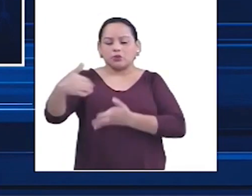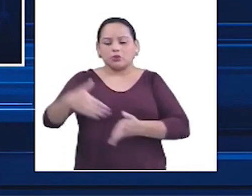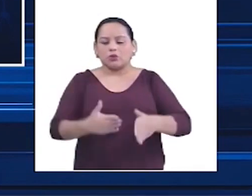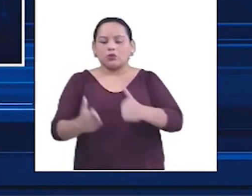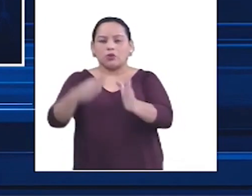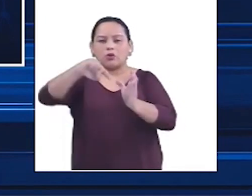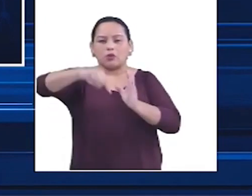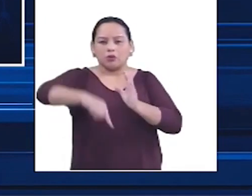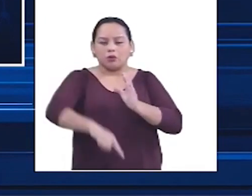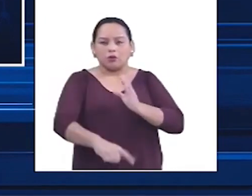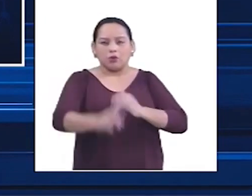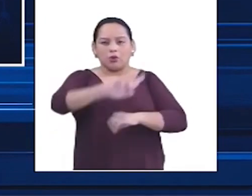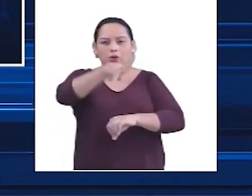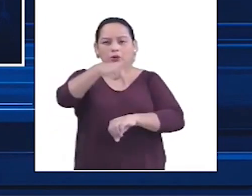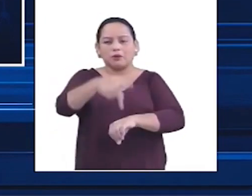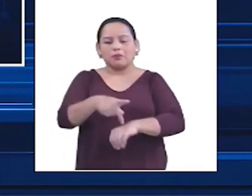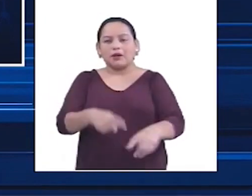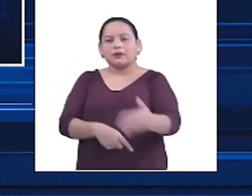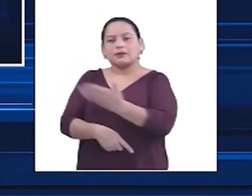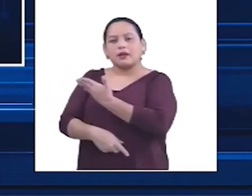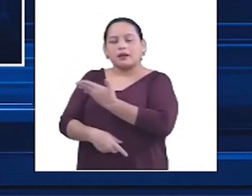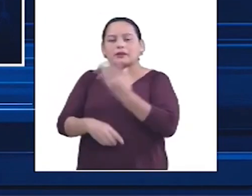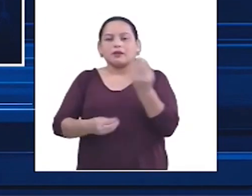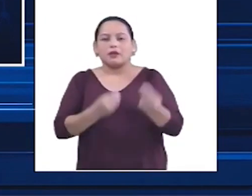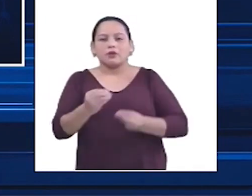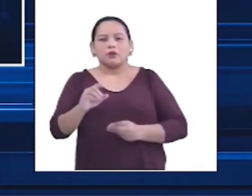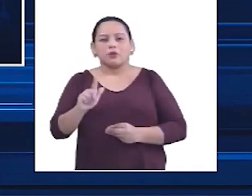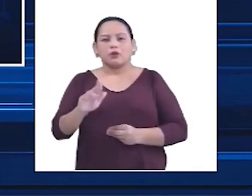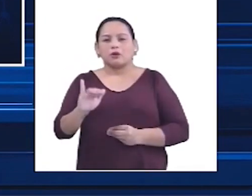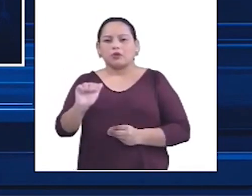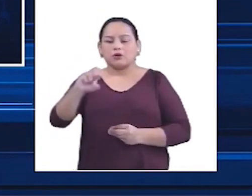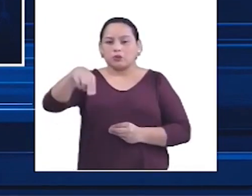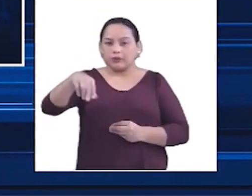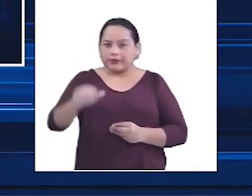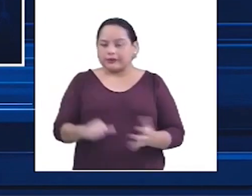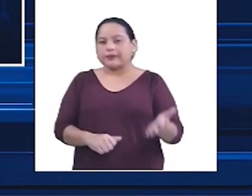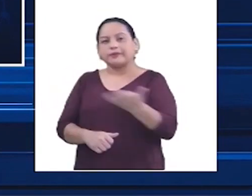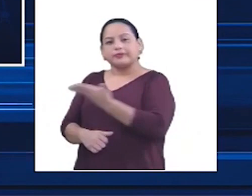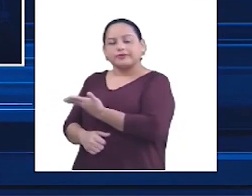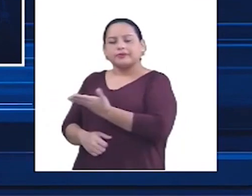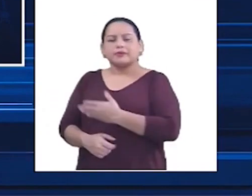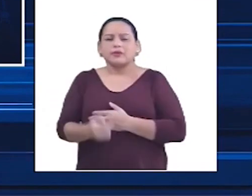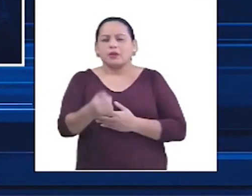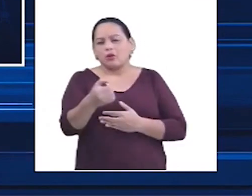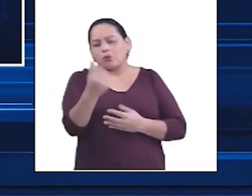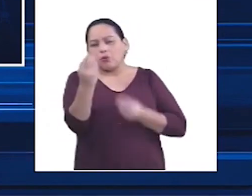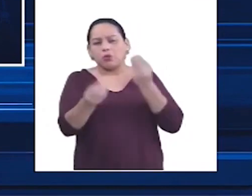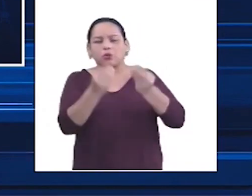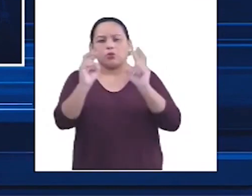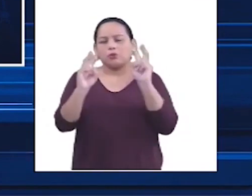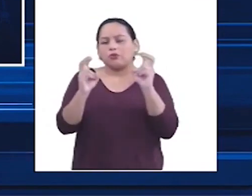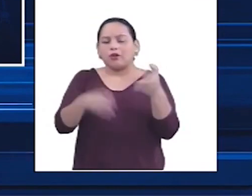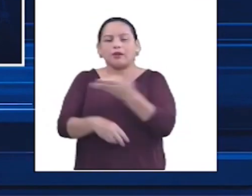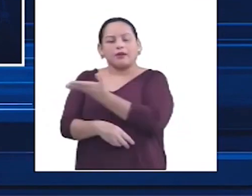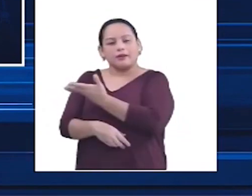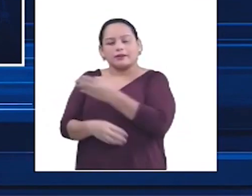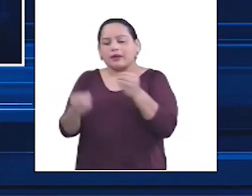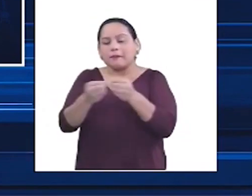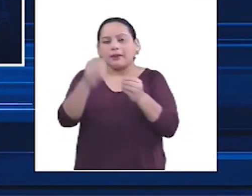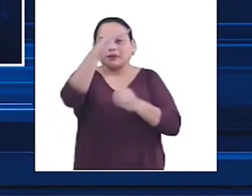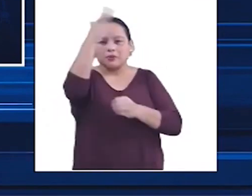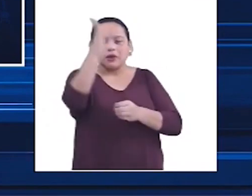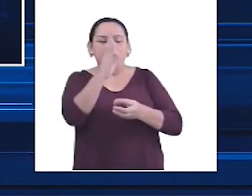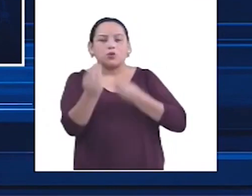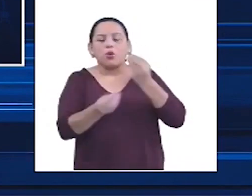aí nesse país, nosso vizinho aí, que é a Guiana, tá certo? Um pouquinho aí sobre esse país, que é o nosso vizinho, que vai servir